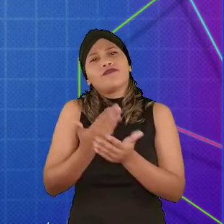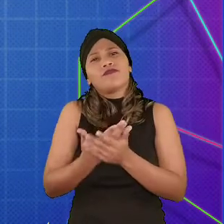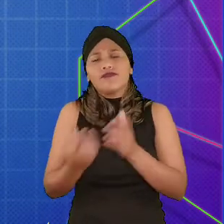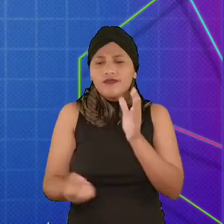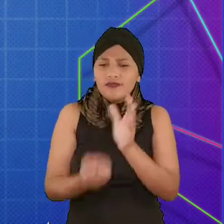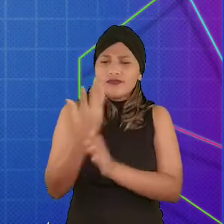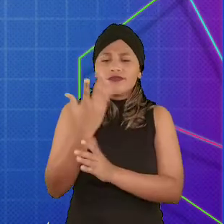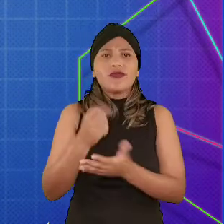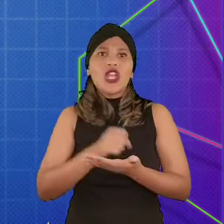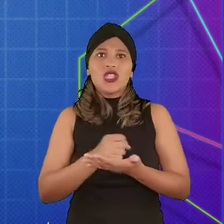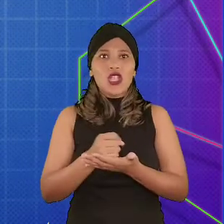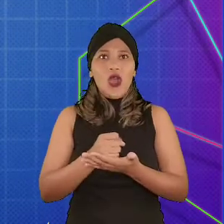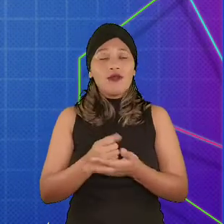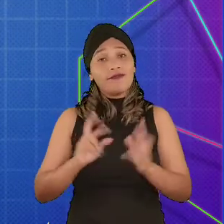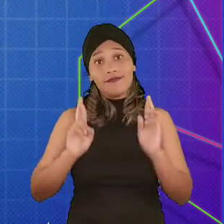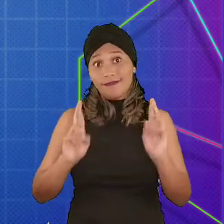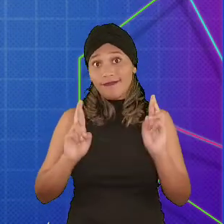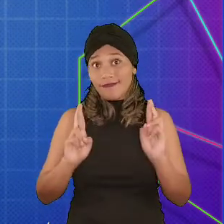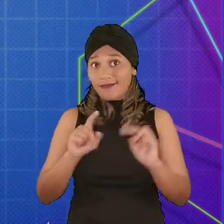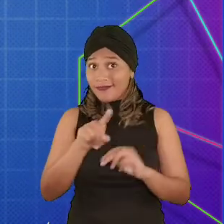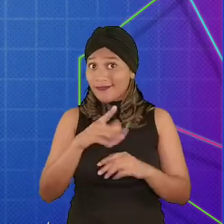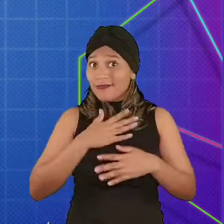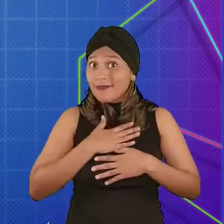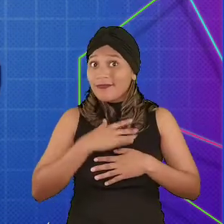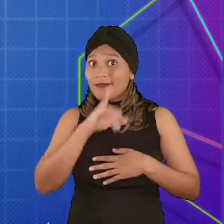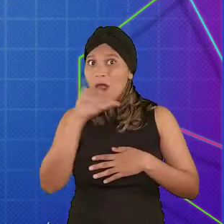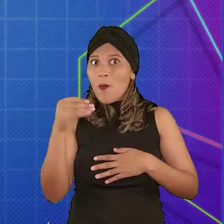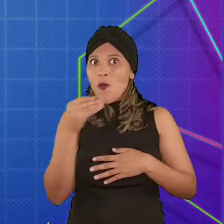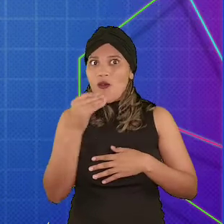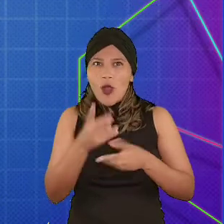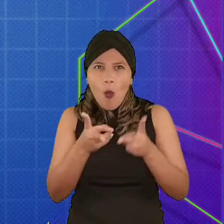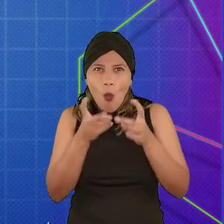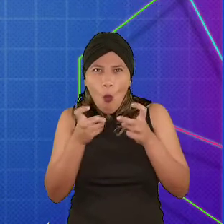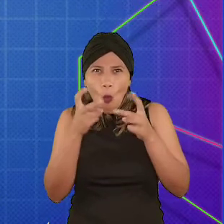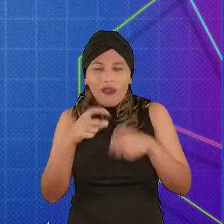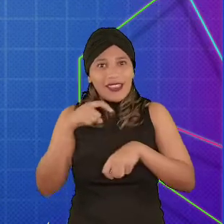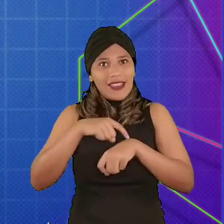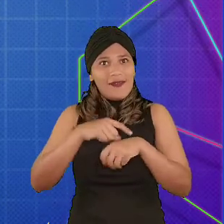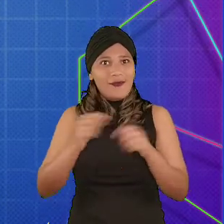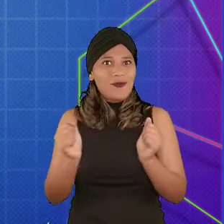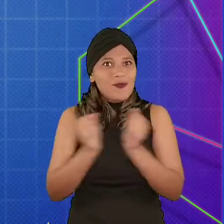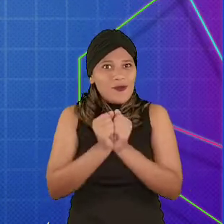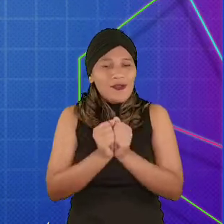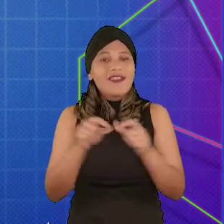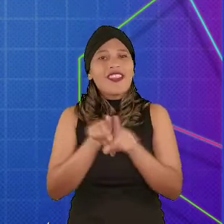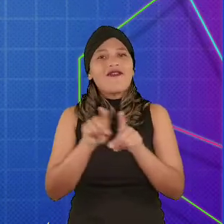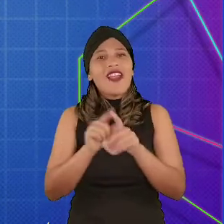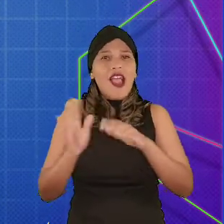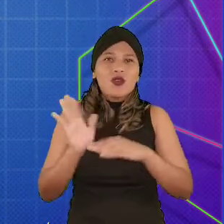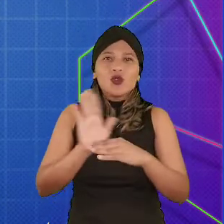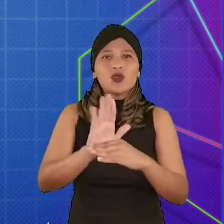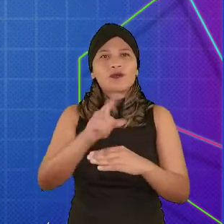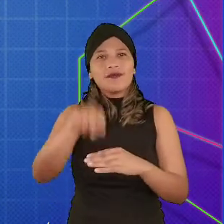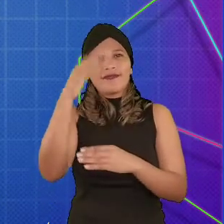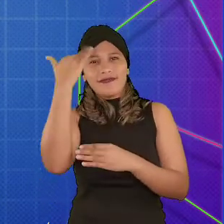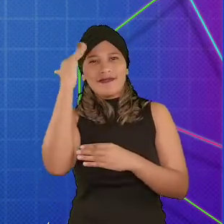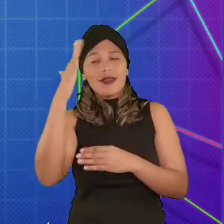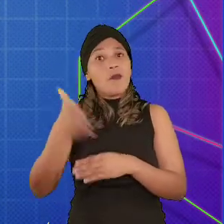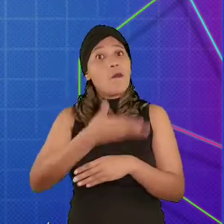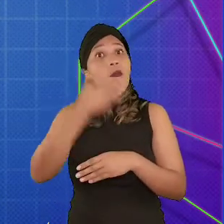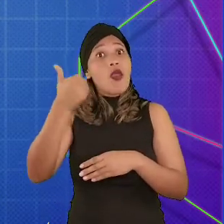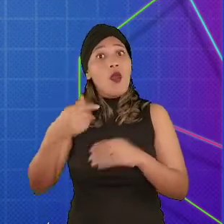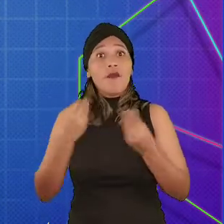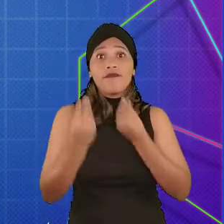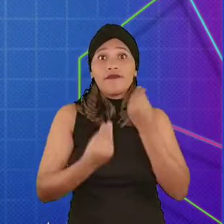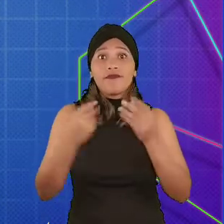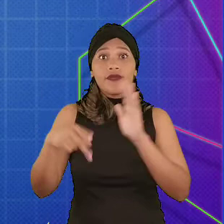aqui a mais um final de aula para criação de jogos e eu espero que tenha sido muito proveitoso para vocês esse tempo que a gente passou aqui e que tenha